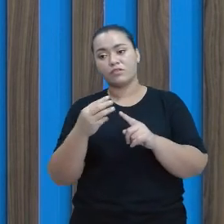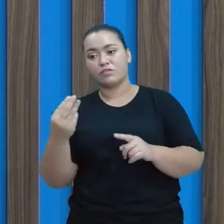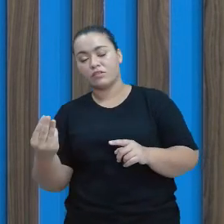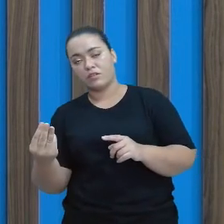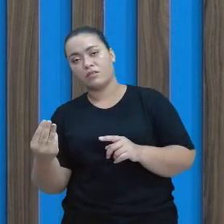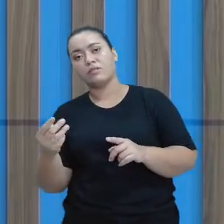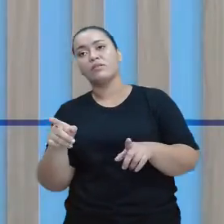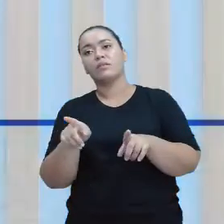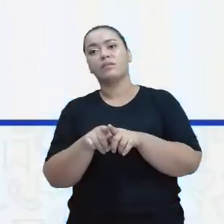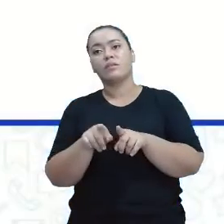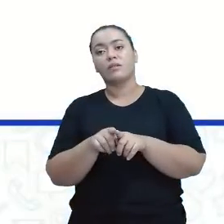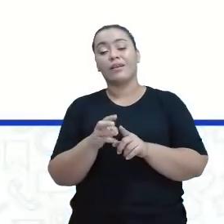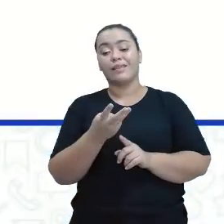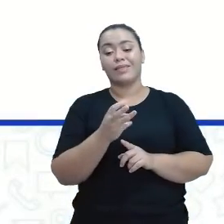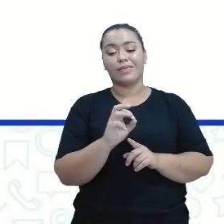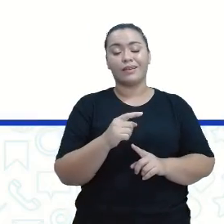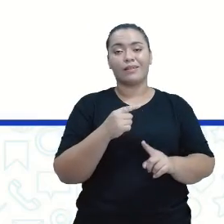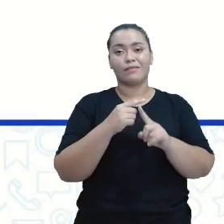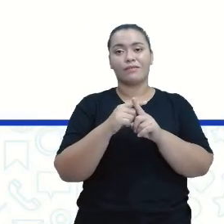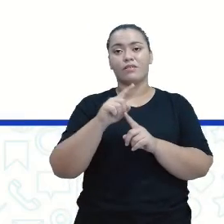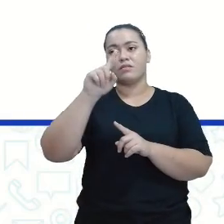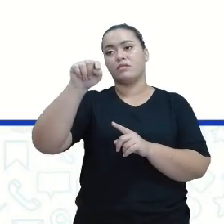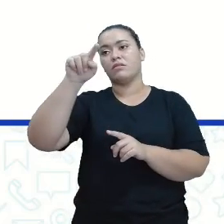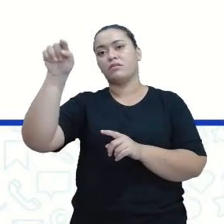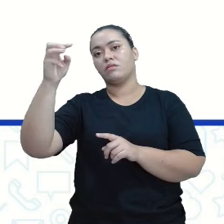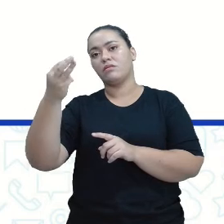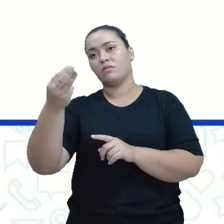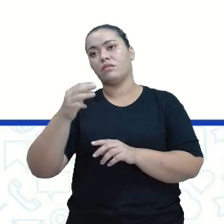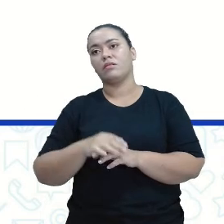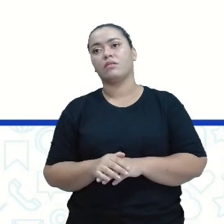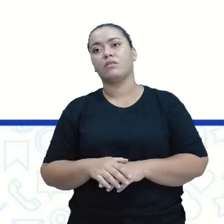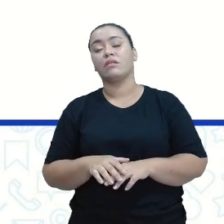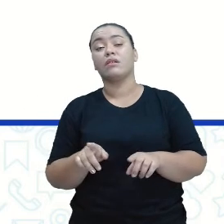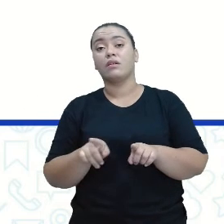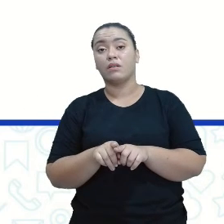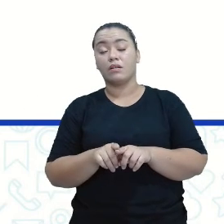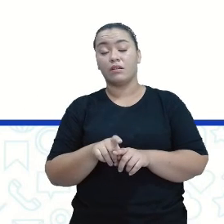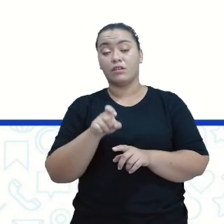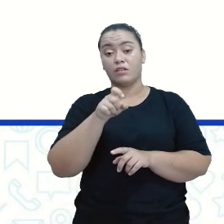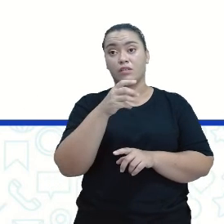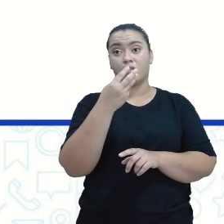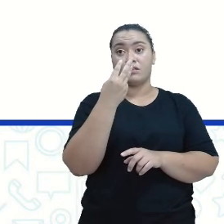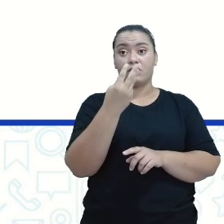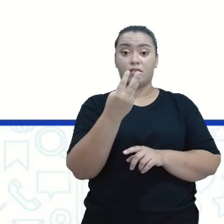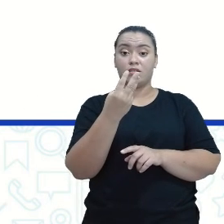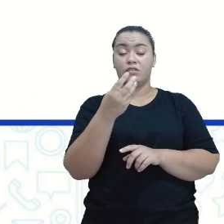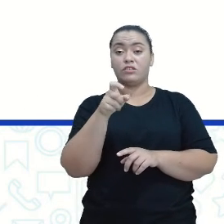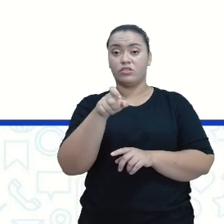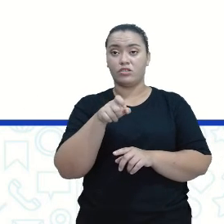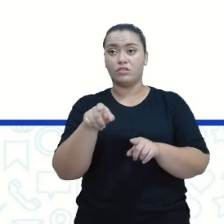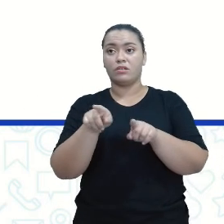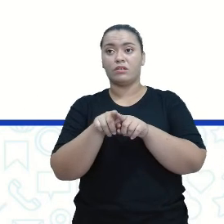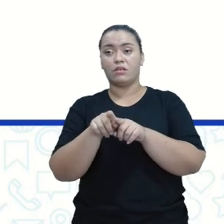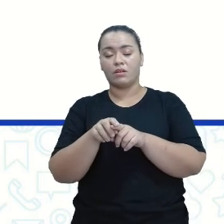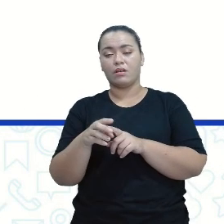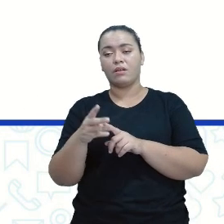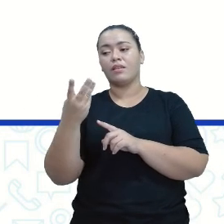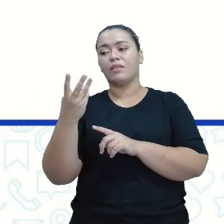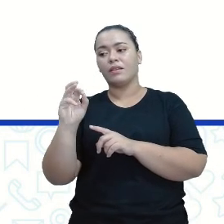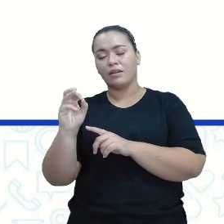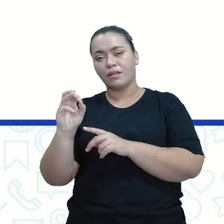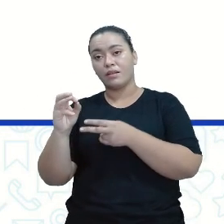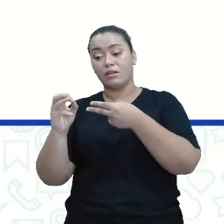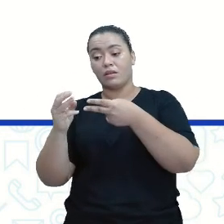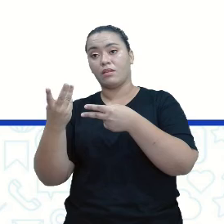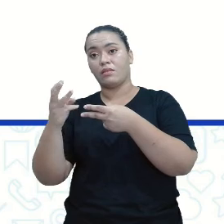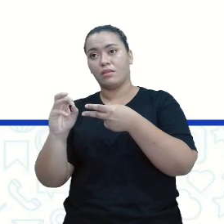dá 3x, e o 30 vezes raiz de 3 dá 30 raiz de 3. Lembra da operação inversa, né? Da multiplicação e a divisão.